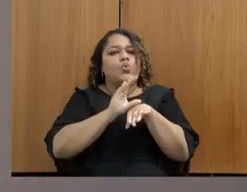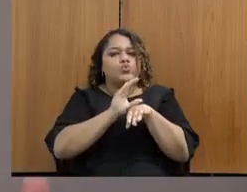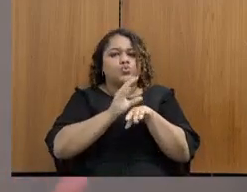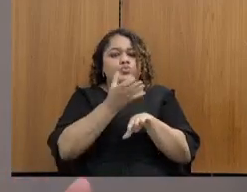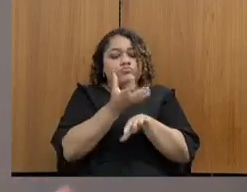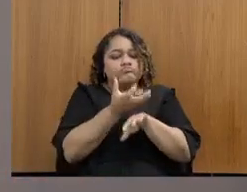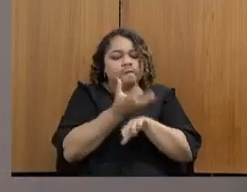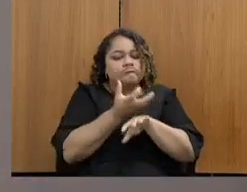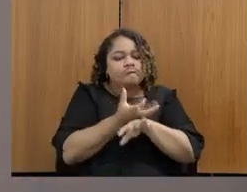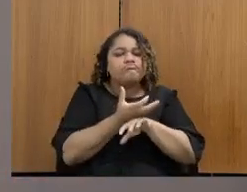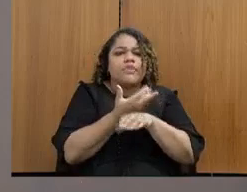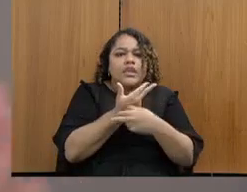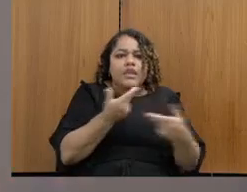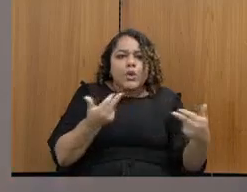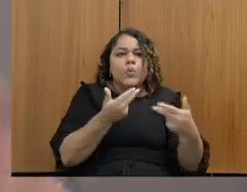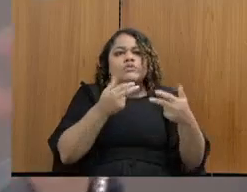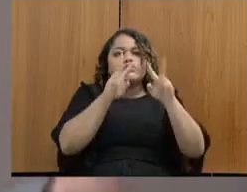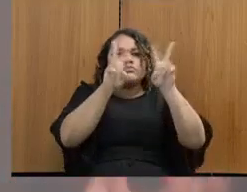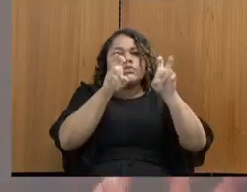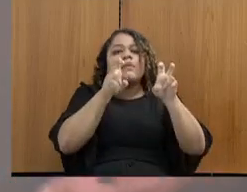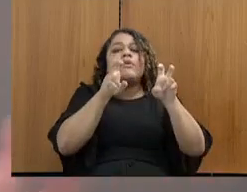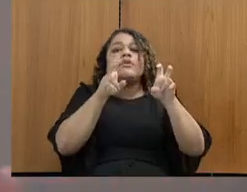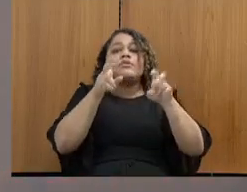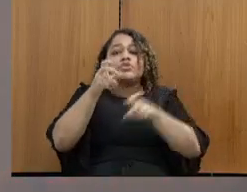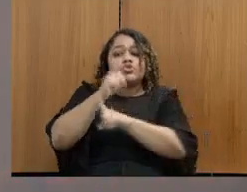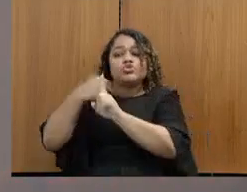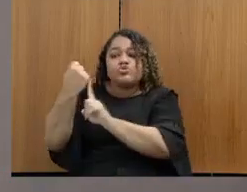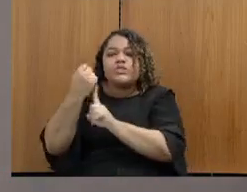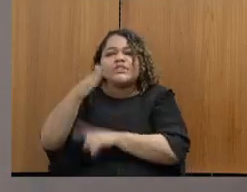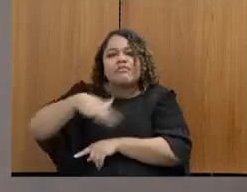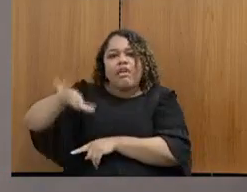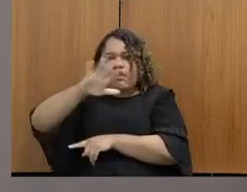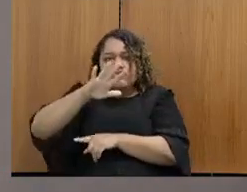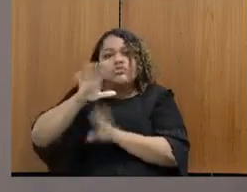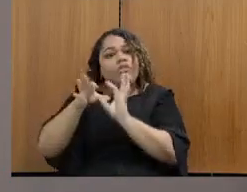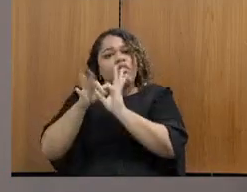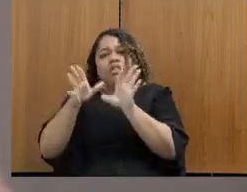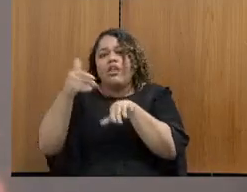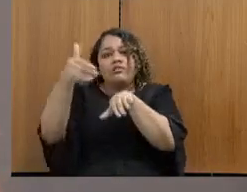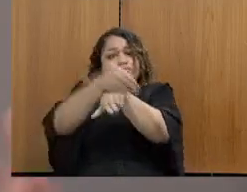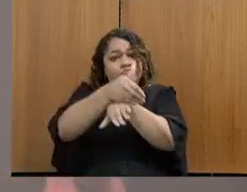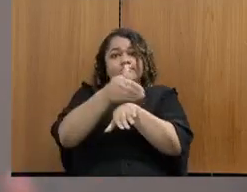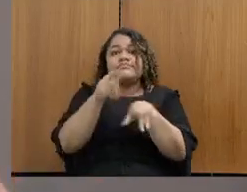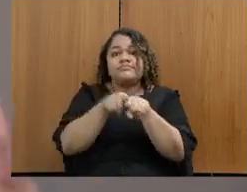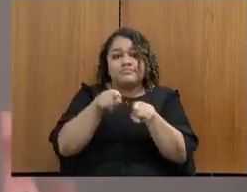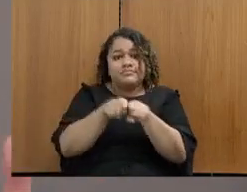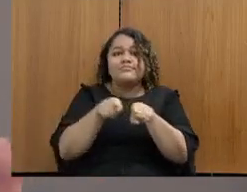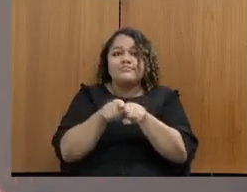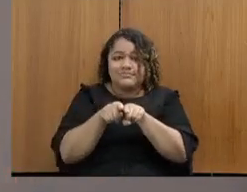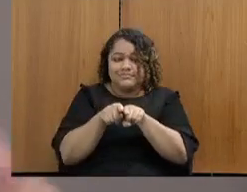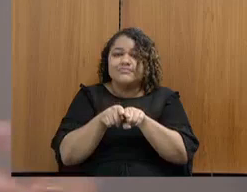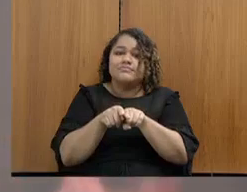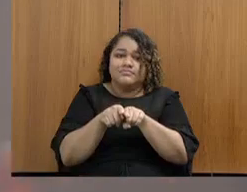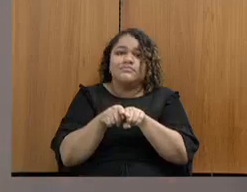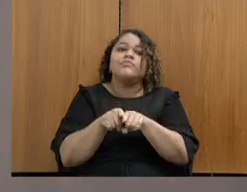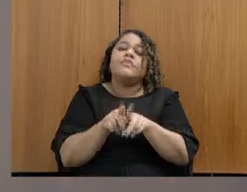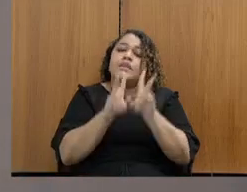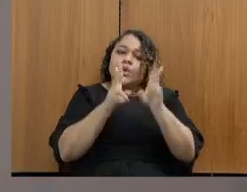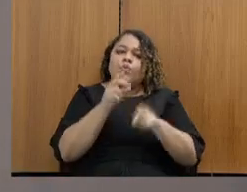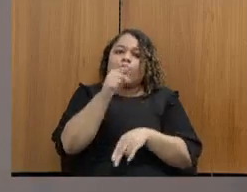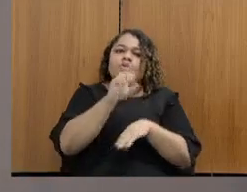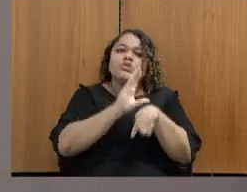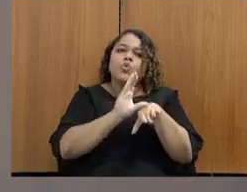Anseio da sociedade são cursos abertos ao público em geral é como esse curso que é